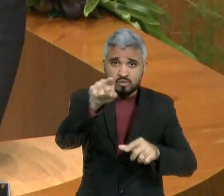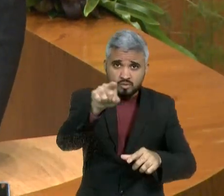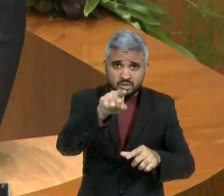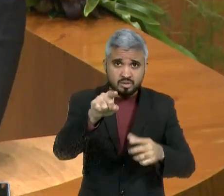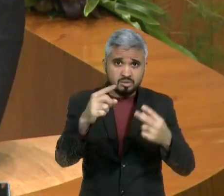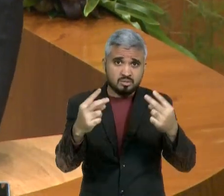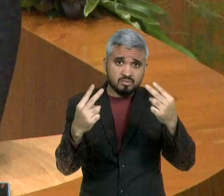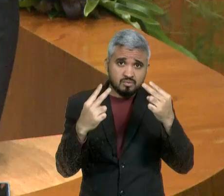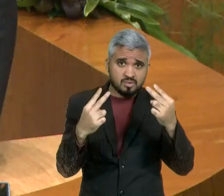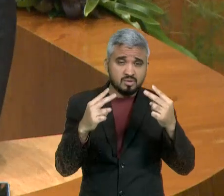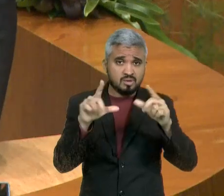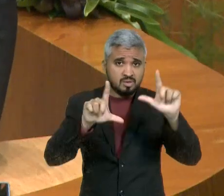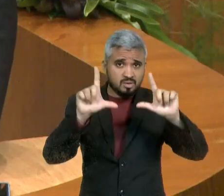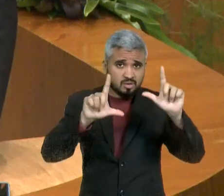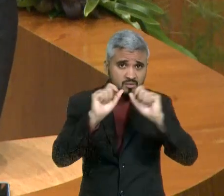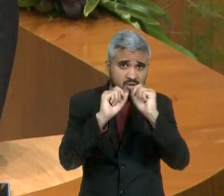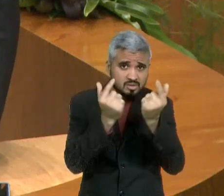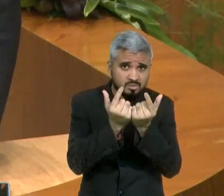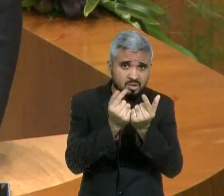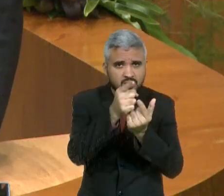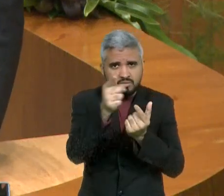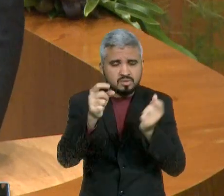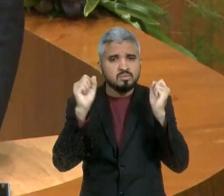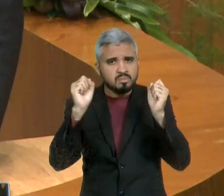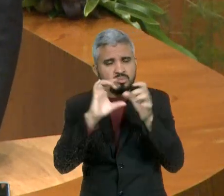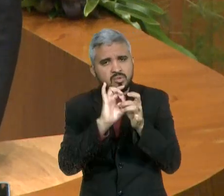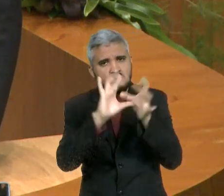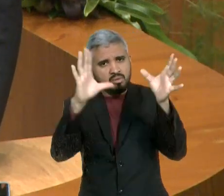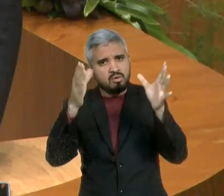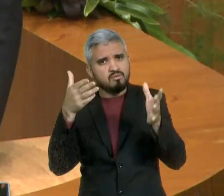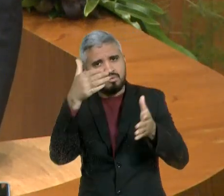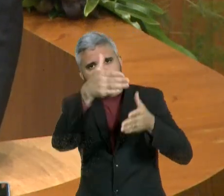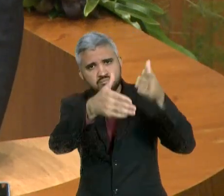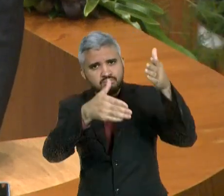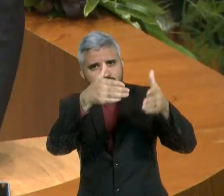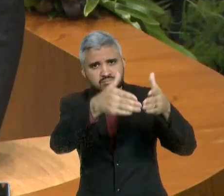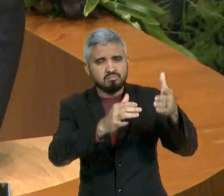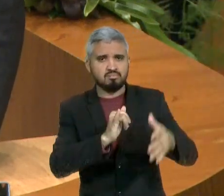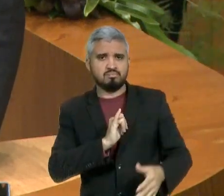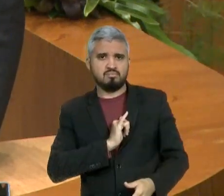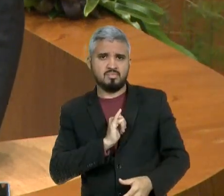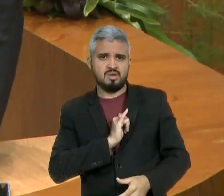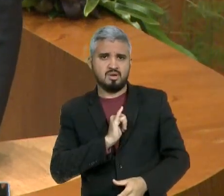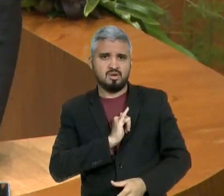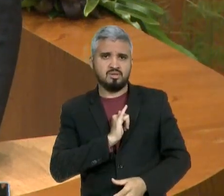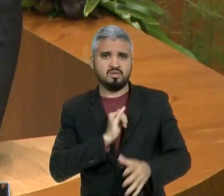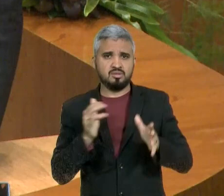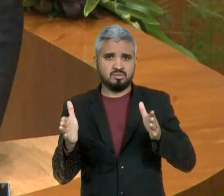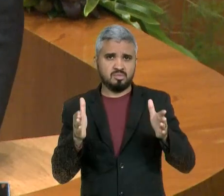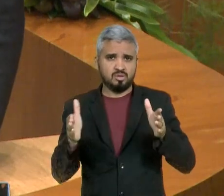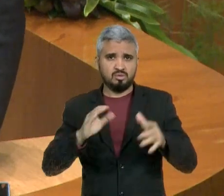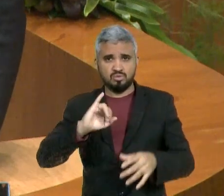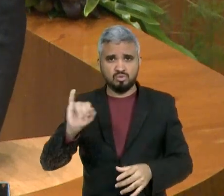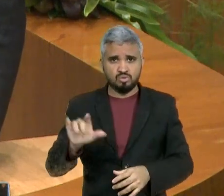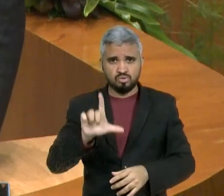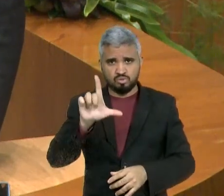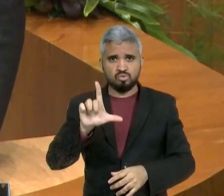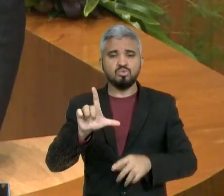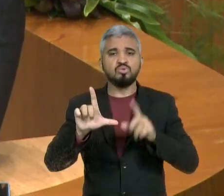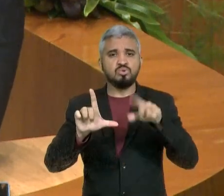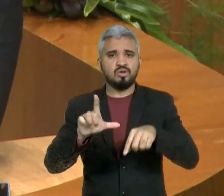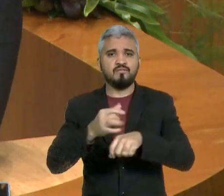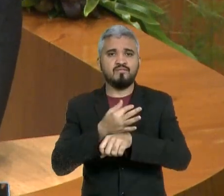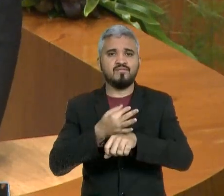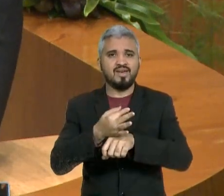à TV Assembleia, que possa estar prestigiando a nossa festa, a nossa movimentação, o período de julho, que é o período de férias na nossa